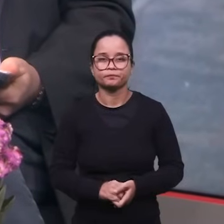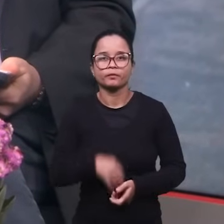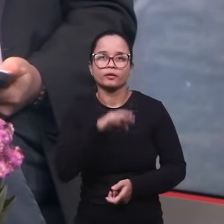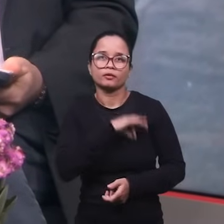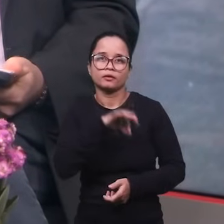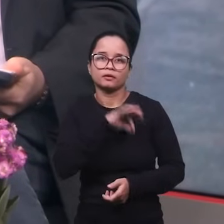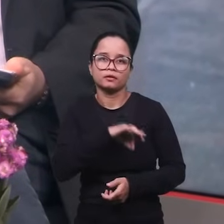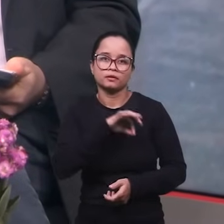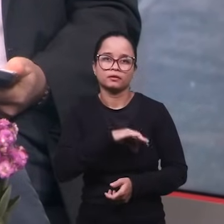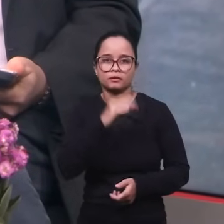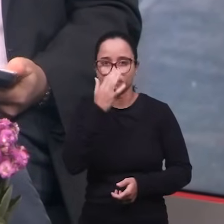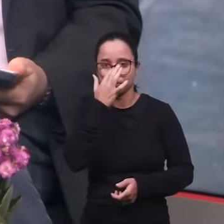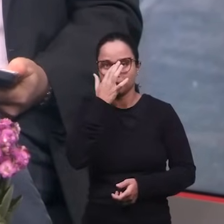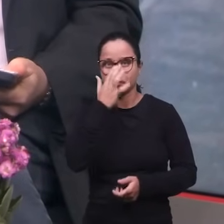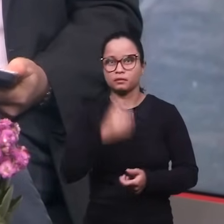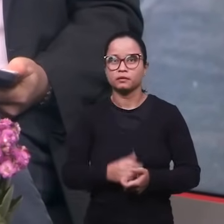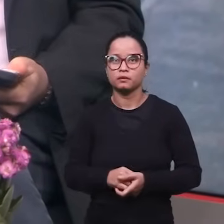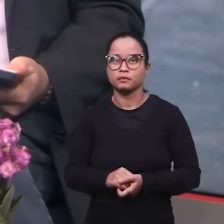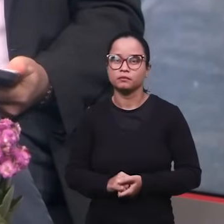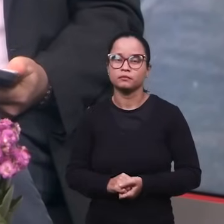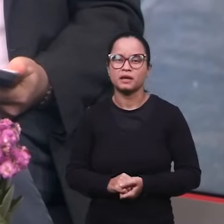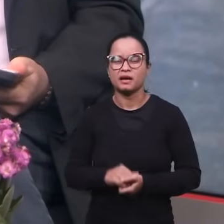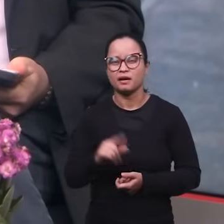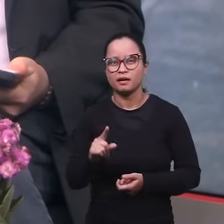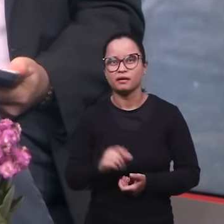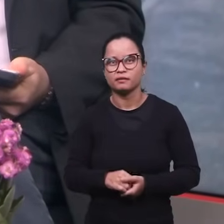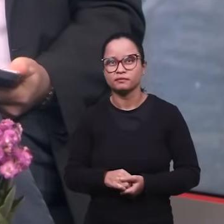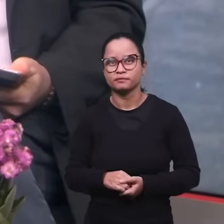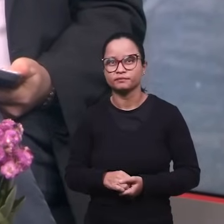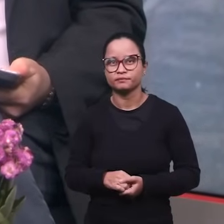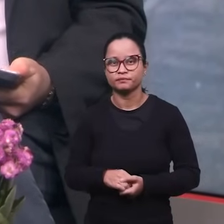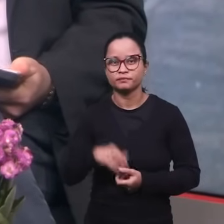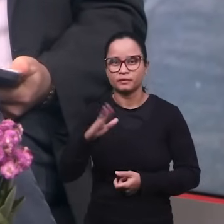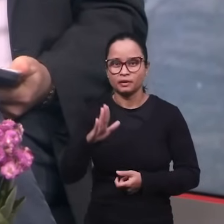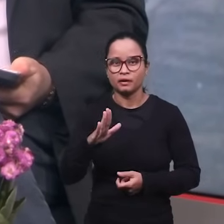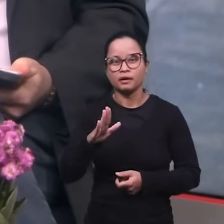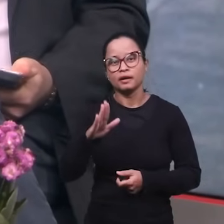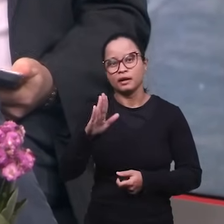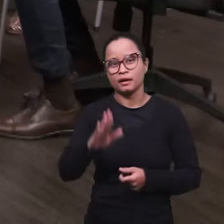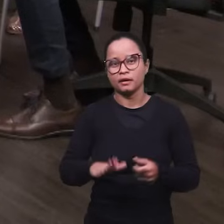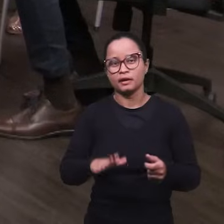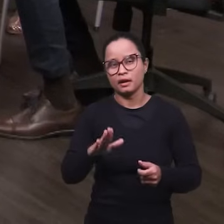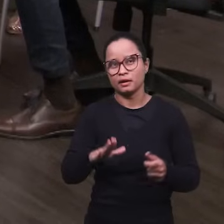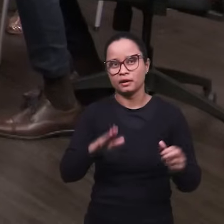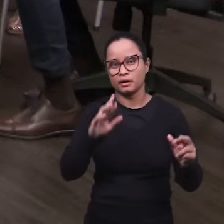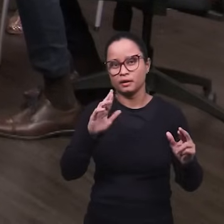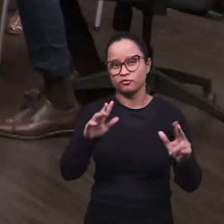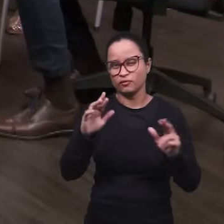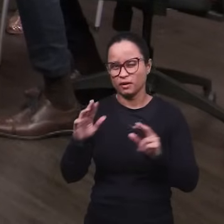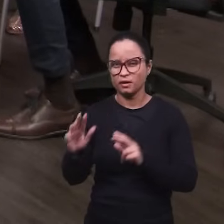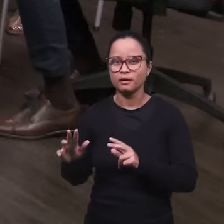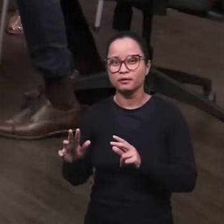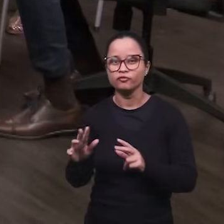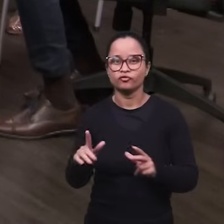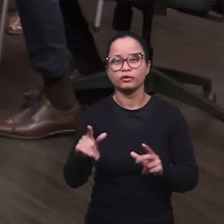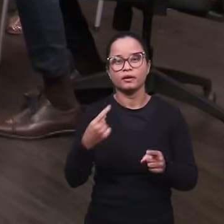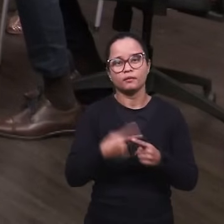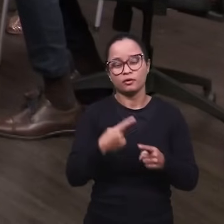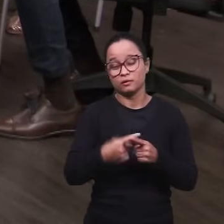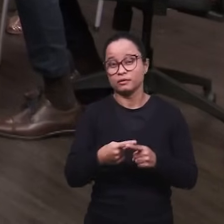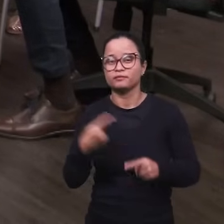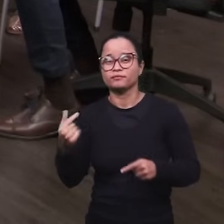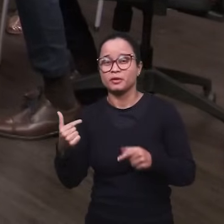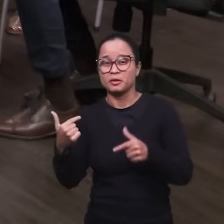cujo salário, ou a sua retirada eventualmente até oscile em função do mercado, da Sim. sazonalidade e tudo